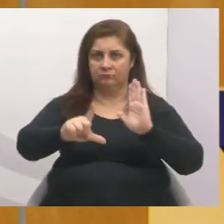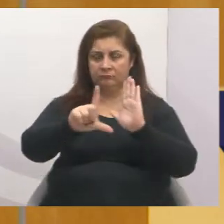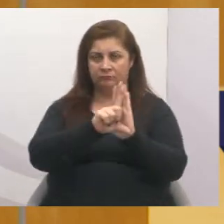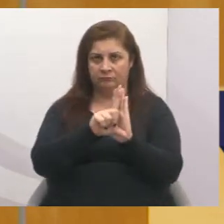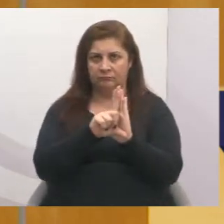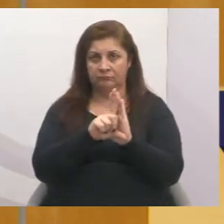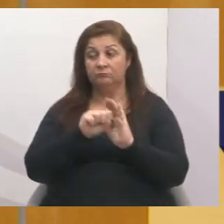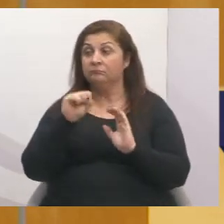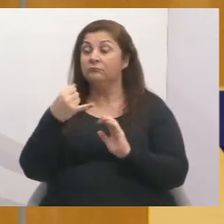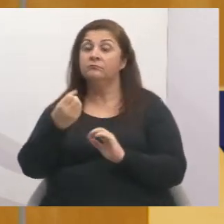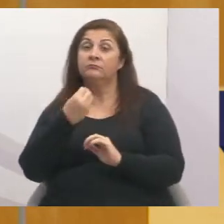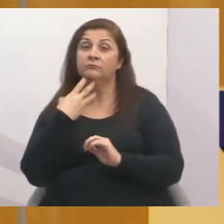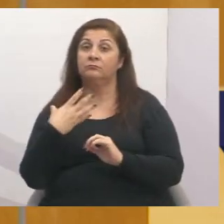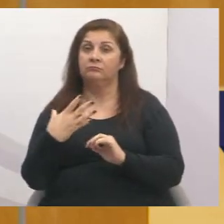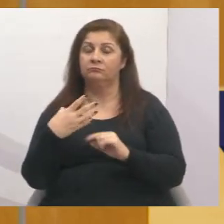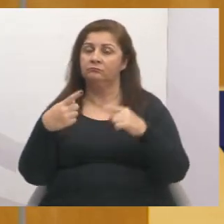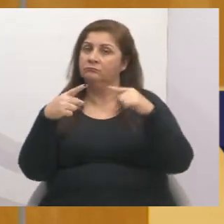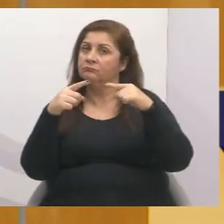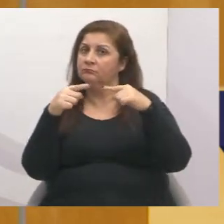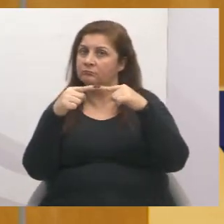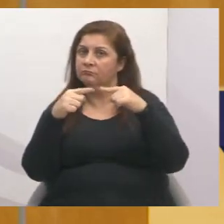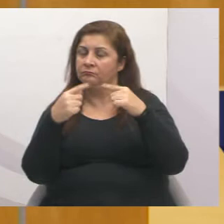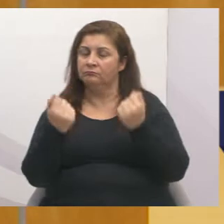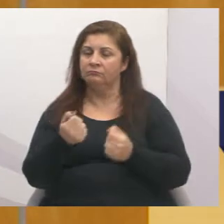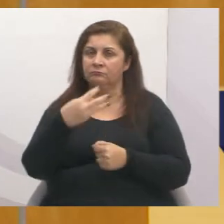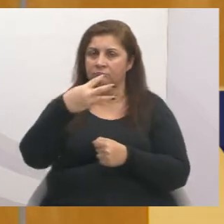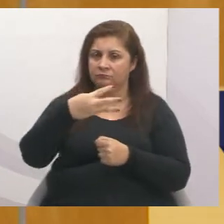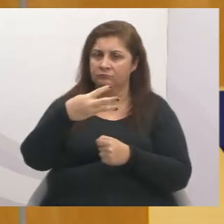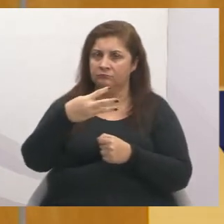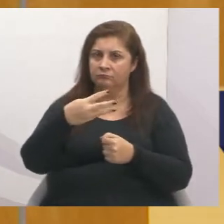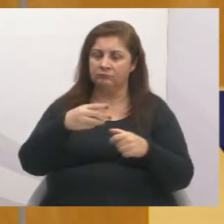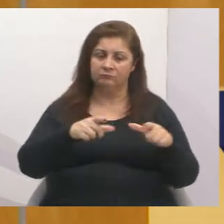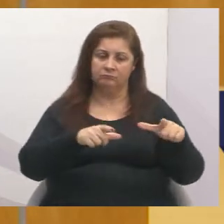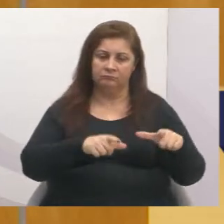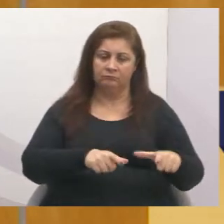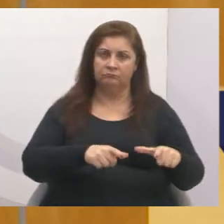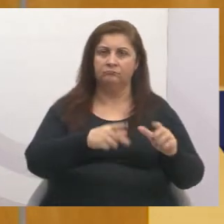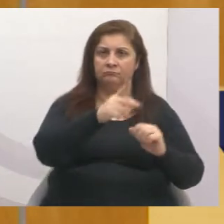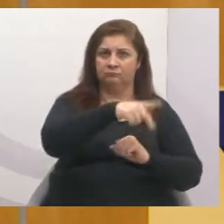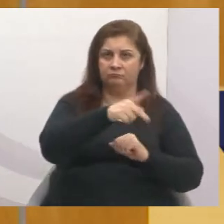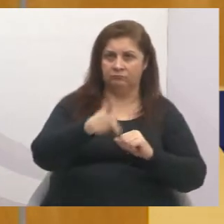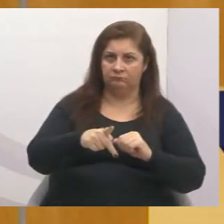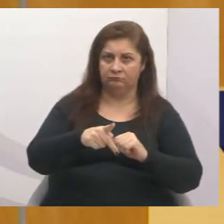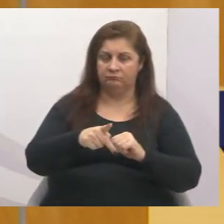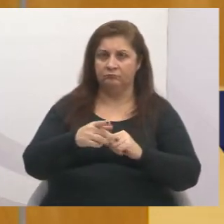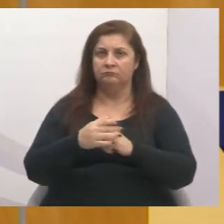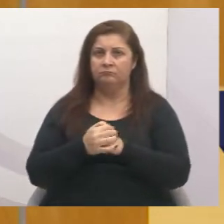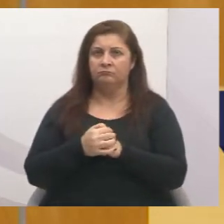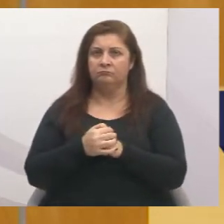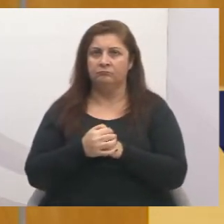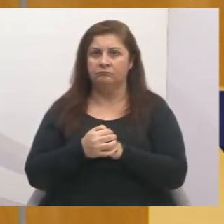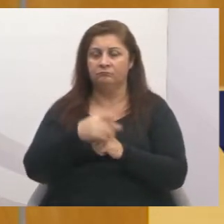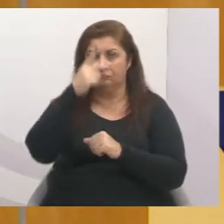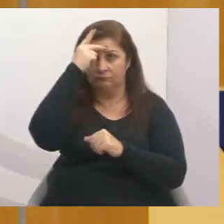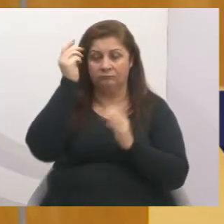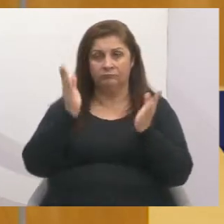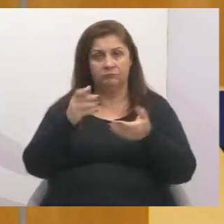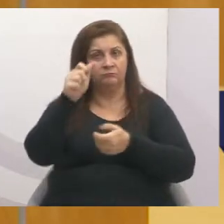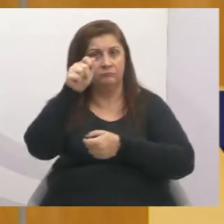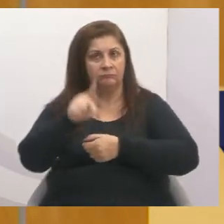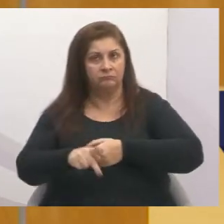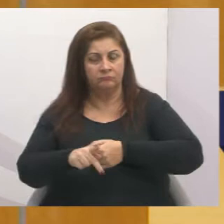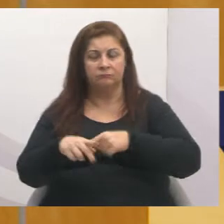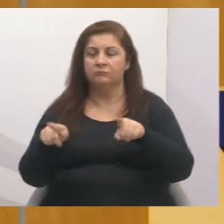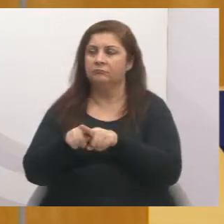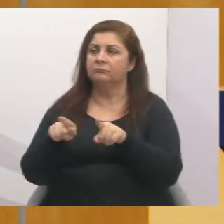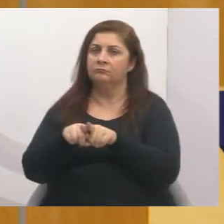são mais benéficas, principalmente para esses 3 segmentos que nós falamos: professores, os inativos e também